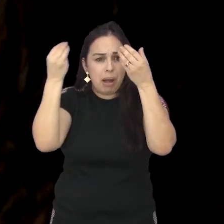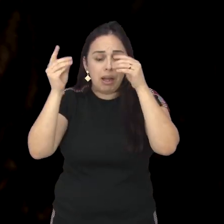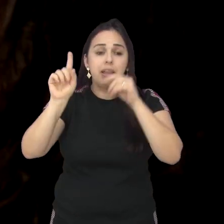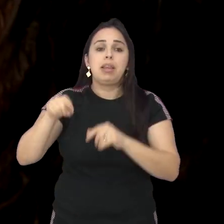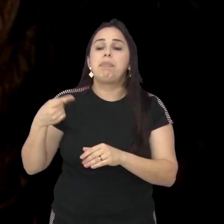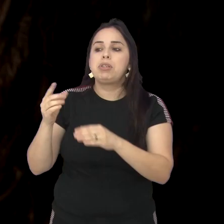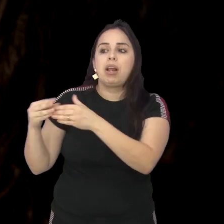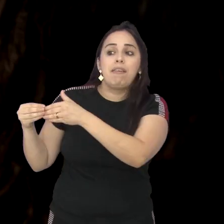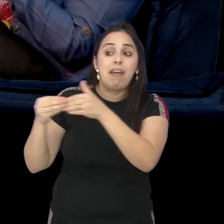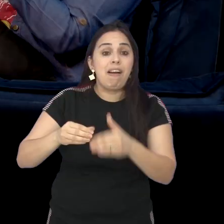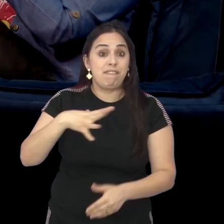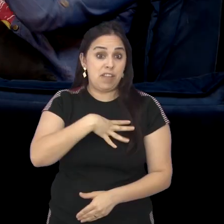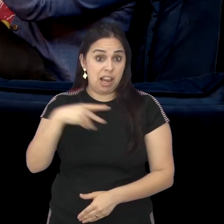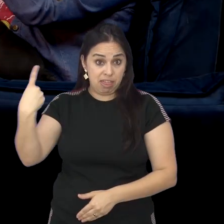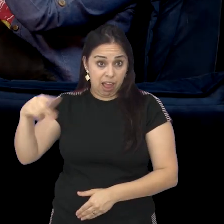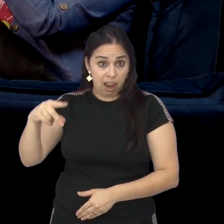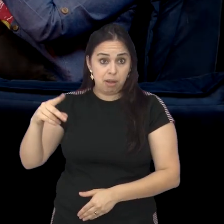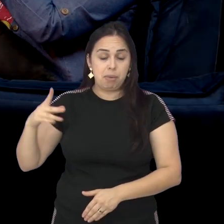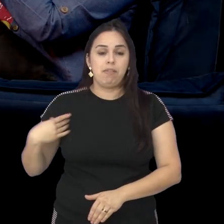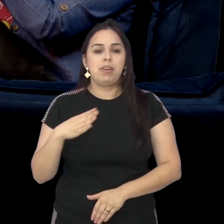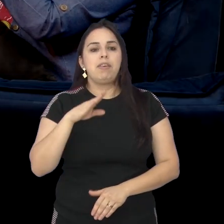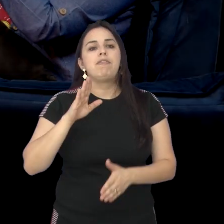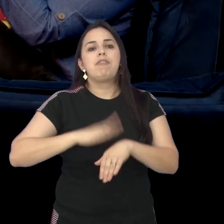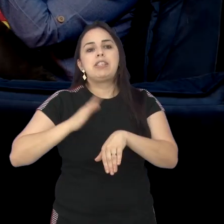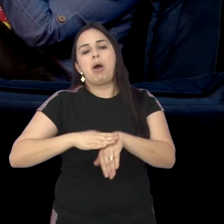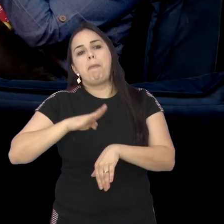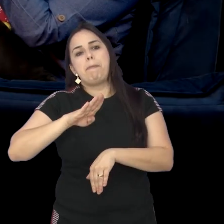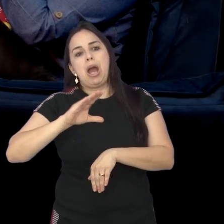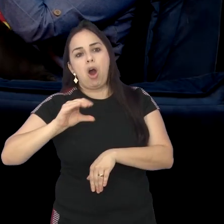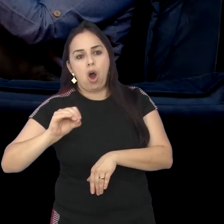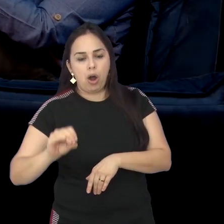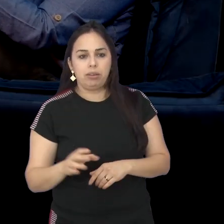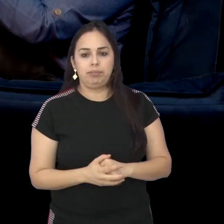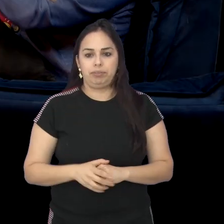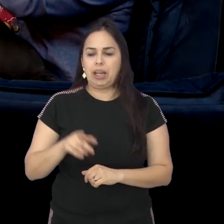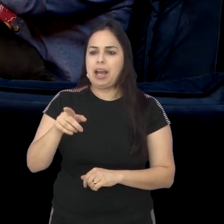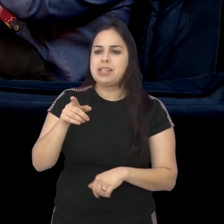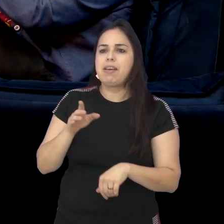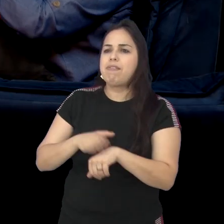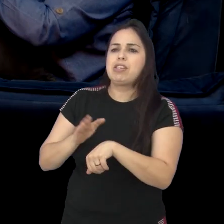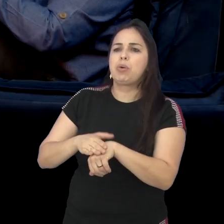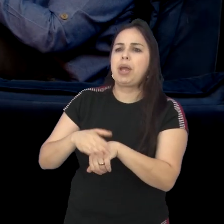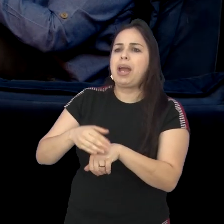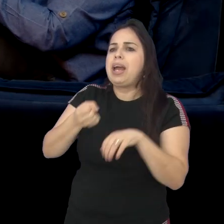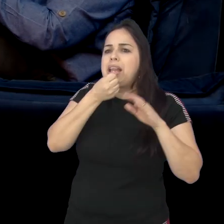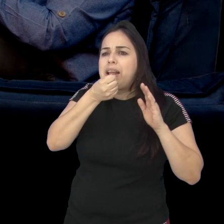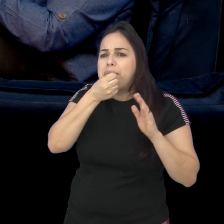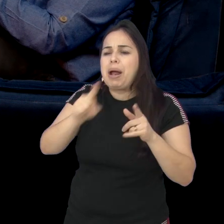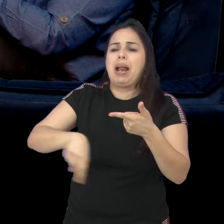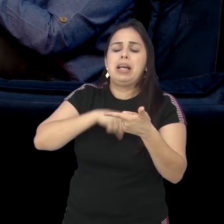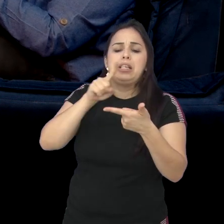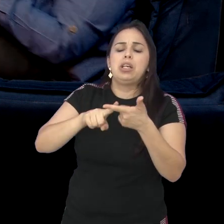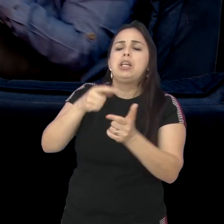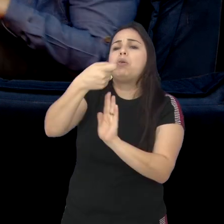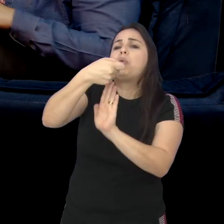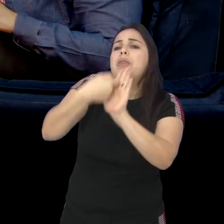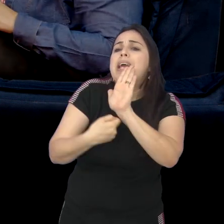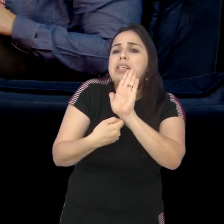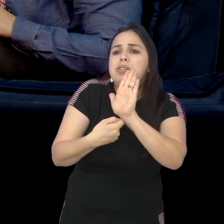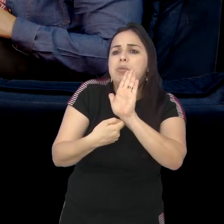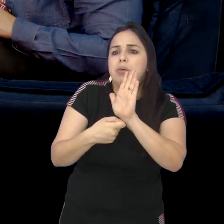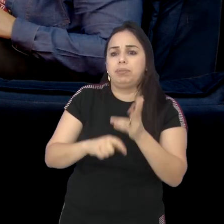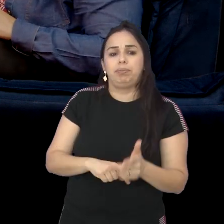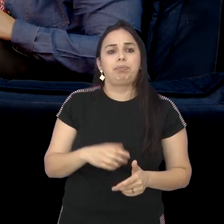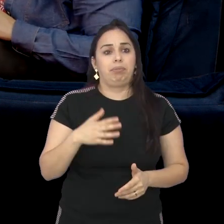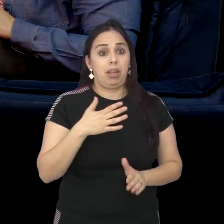esse material, assim? Você fez o quê? Foi cobertura em rádio? Você escreveu uma matéria? Não, eu escrevi para o